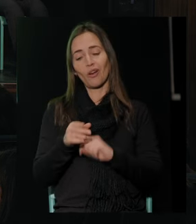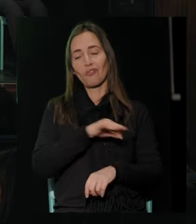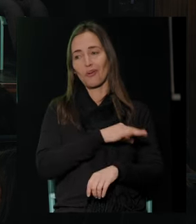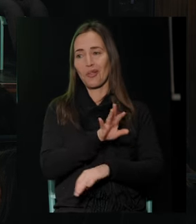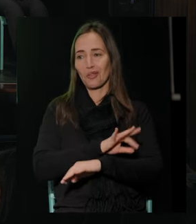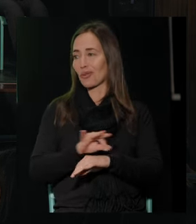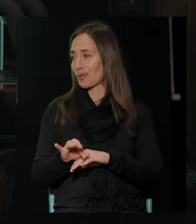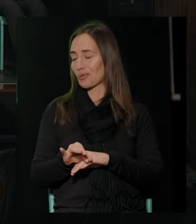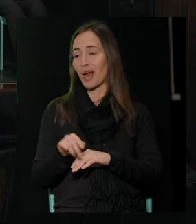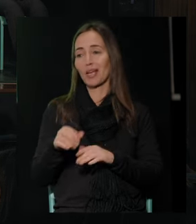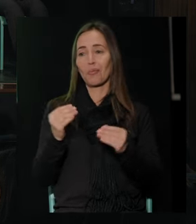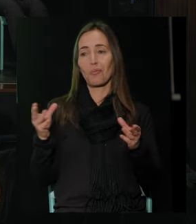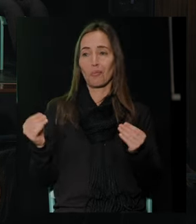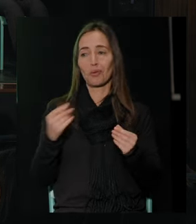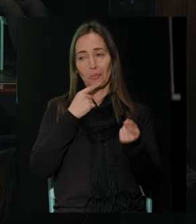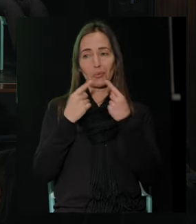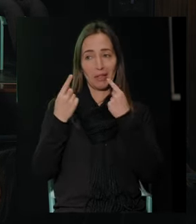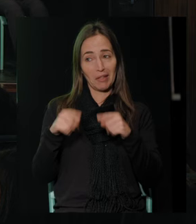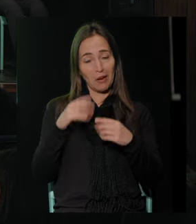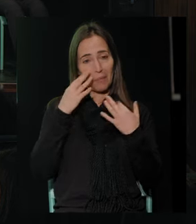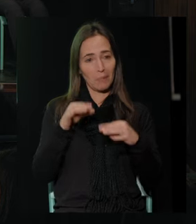Costuma haver muita participação, mas...